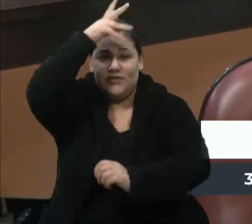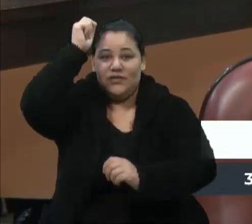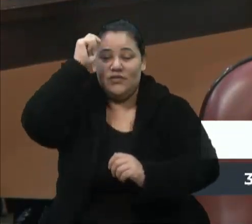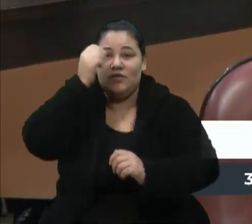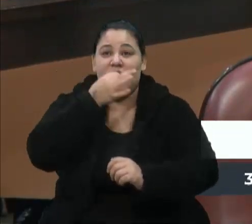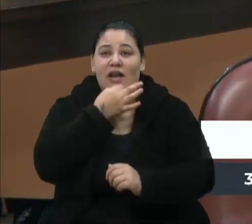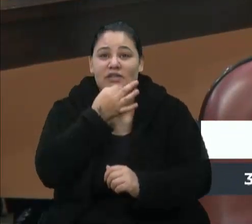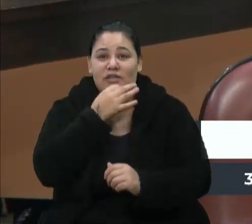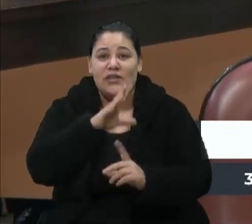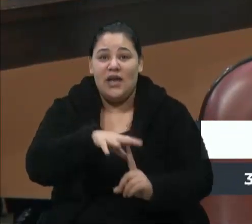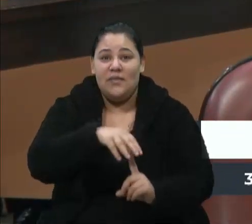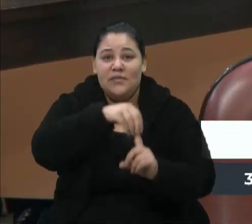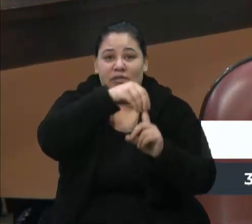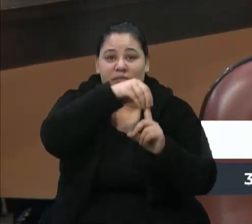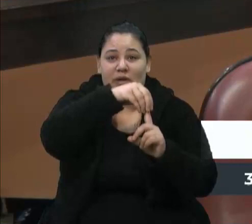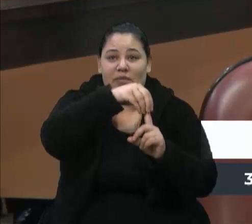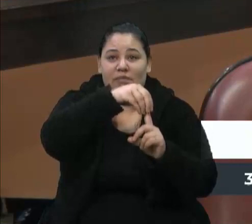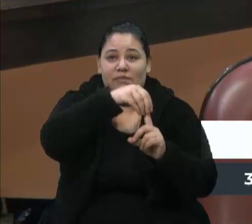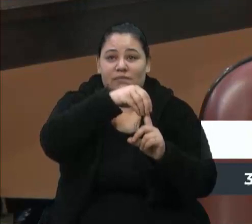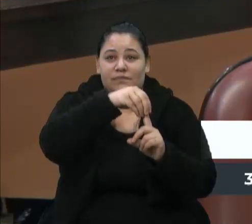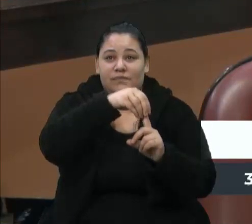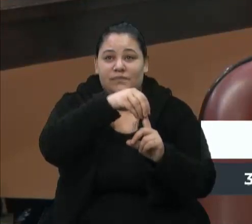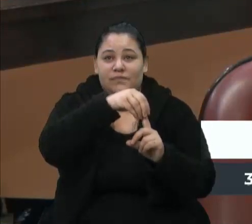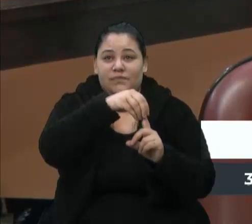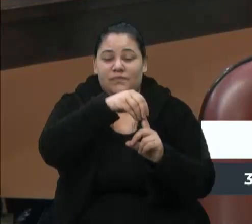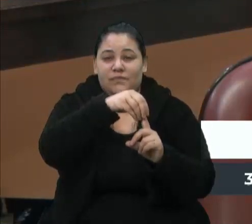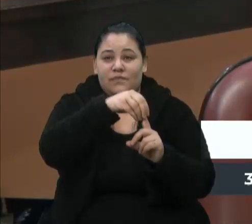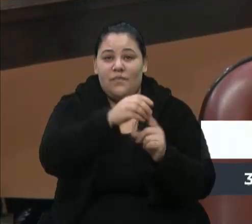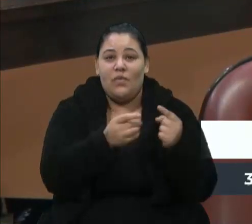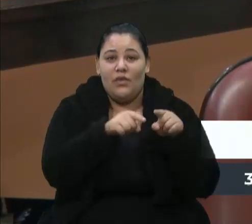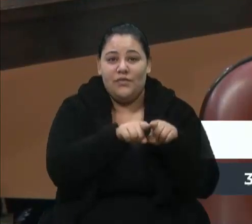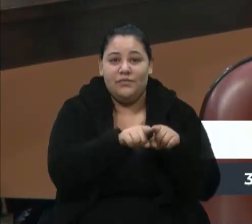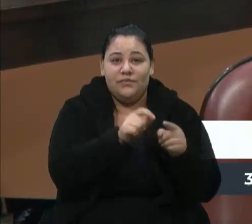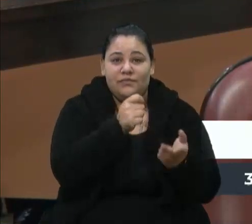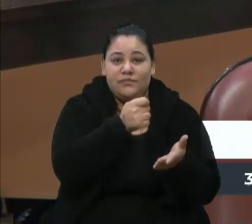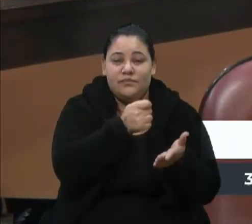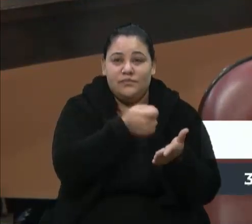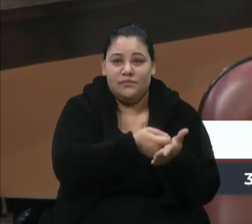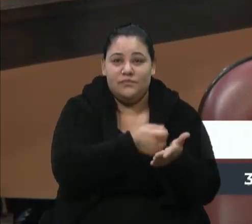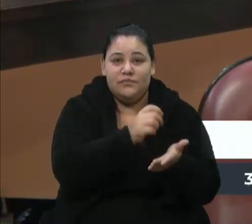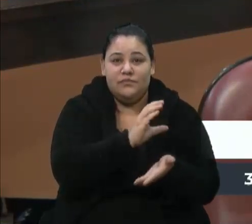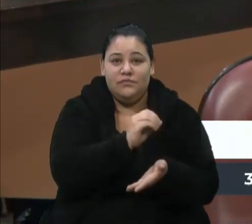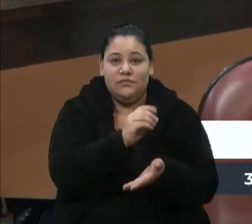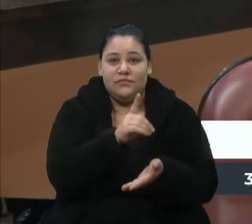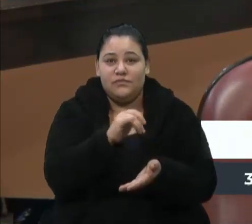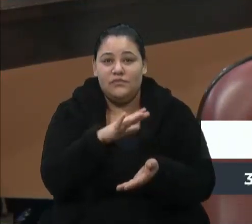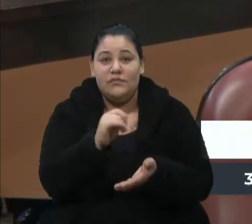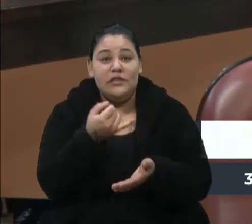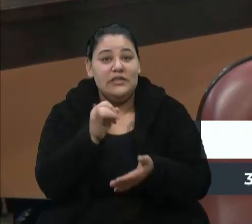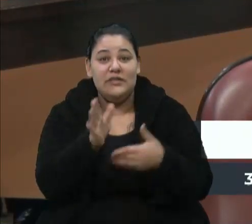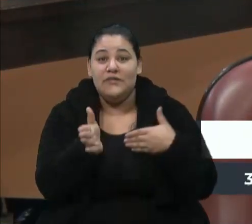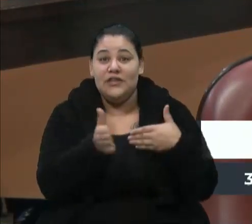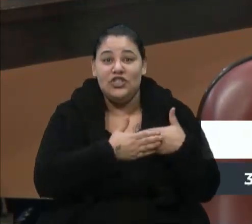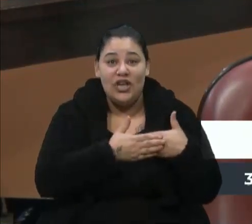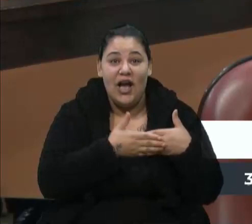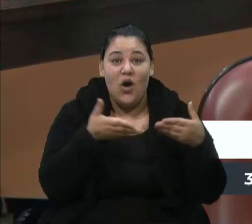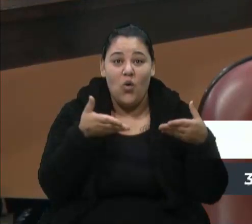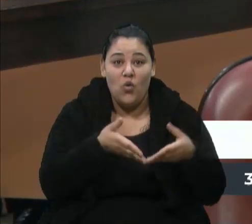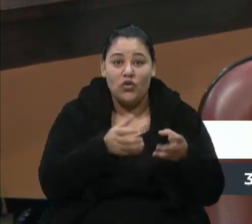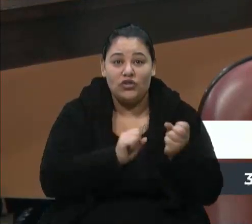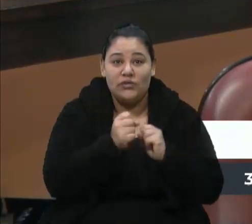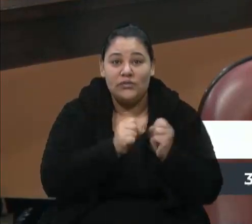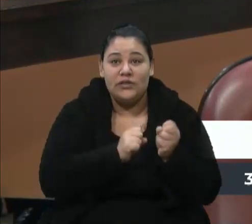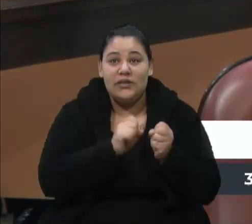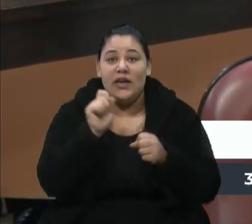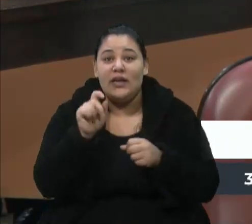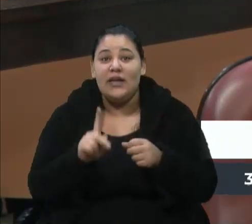Sul é a principal acionista da Codeca. Se fechar, acabar com a Codeca hoje,